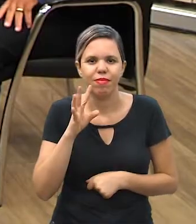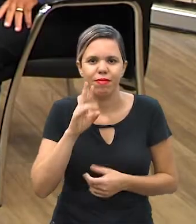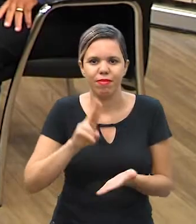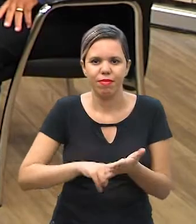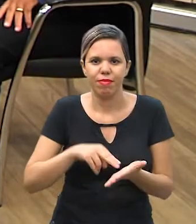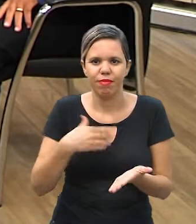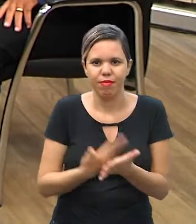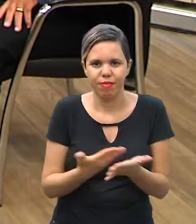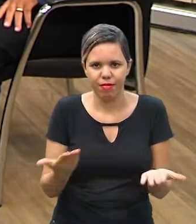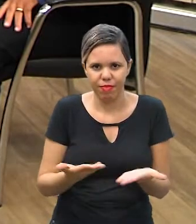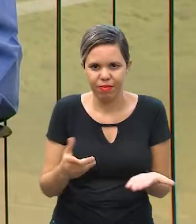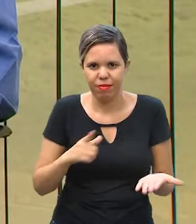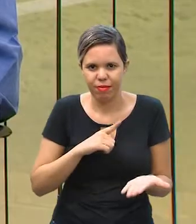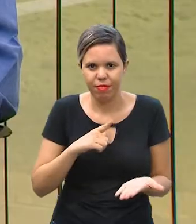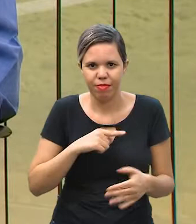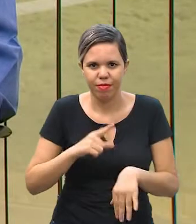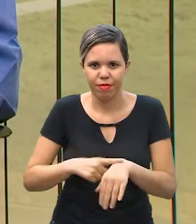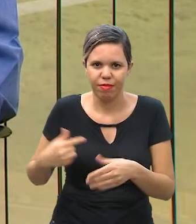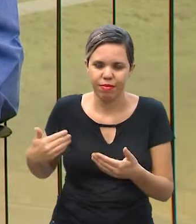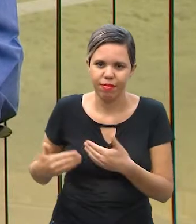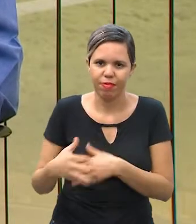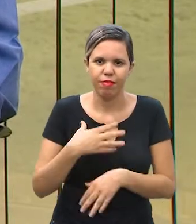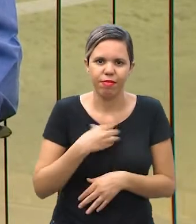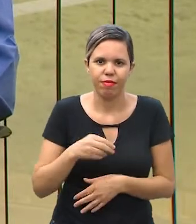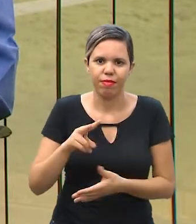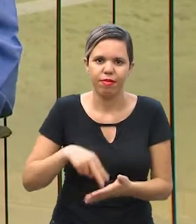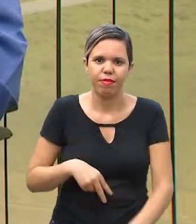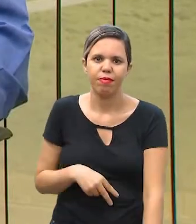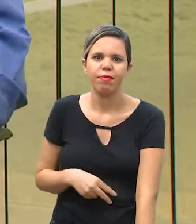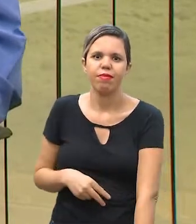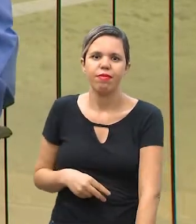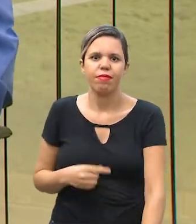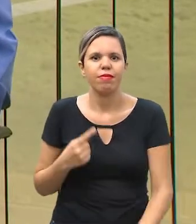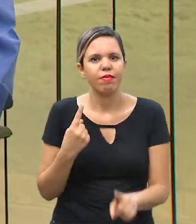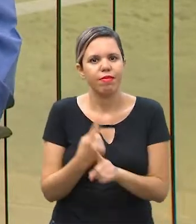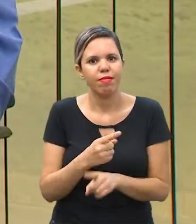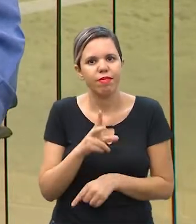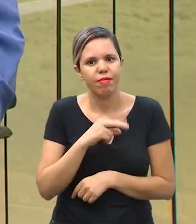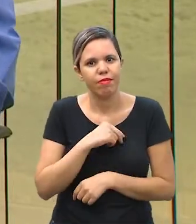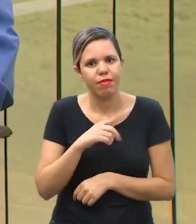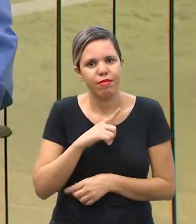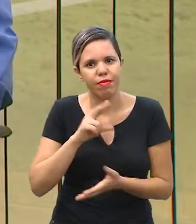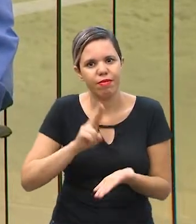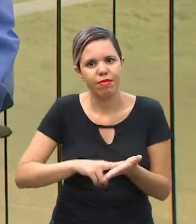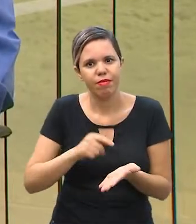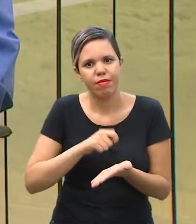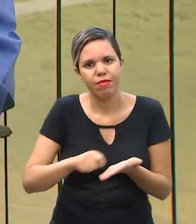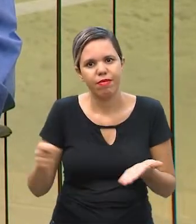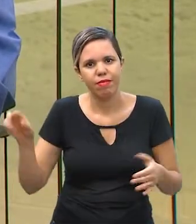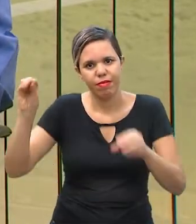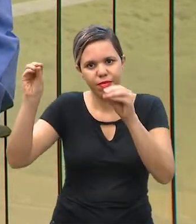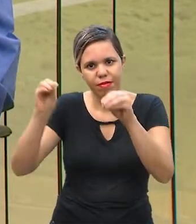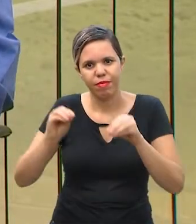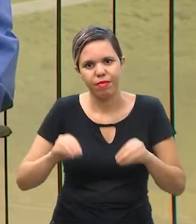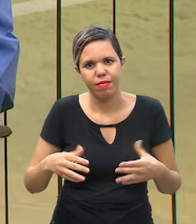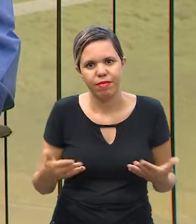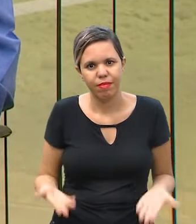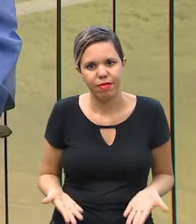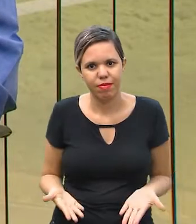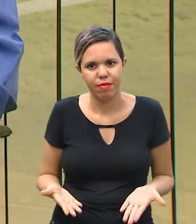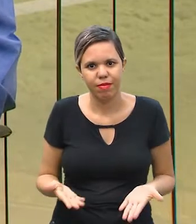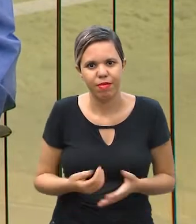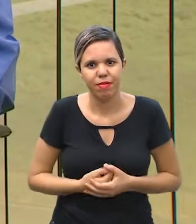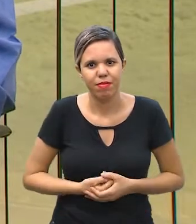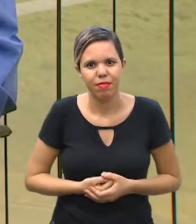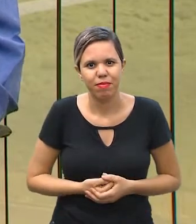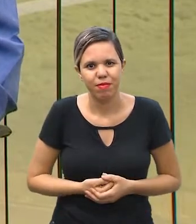essa carta até hoje ou não? Até certo tempo eu tinha. Meus filhos encontraram e aí falaram, nossa, pai, você tem uma carta aqui quando você veio para cá. E aí eu acho que deu